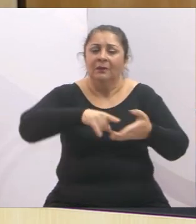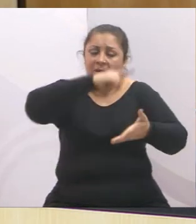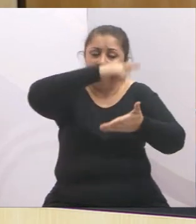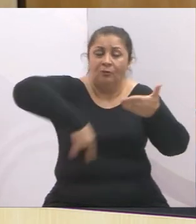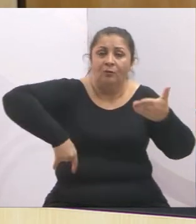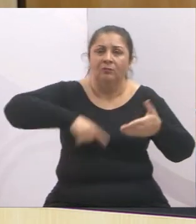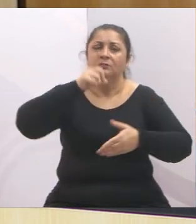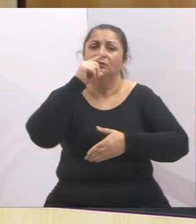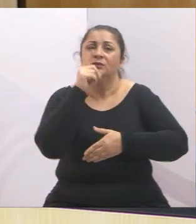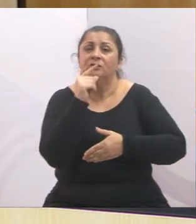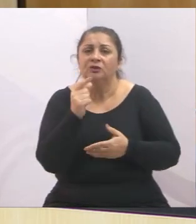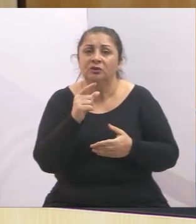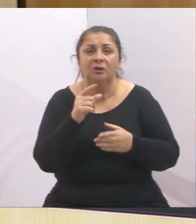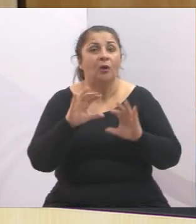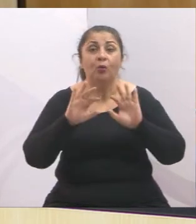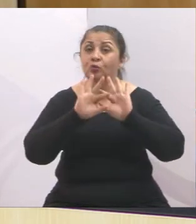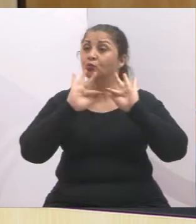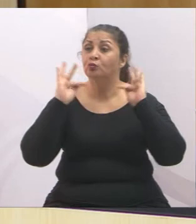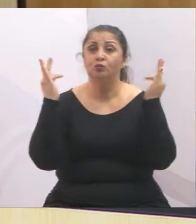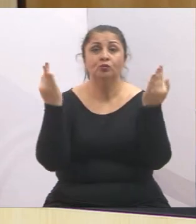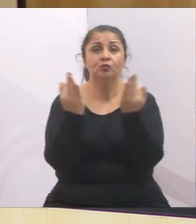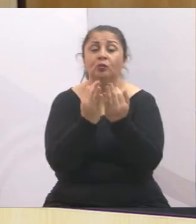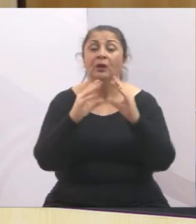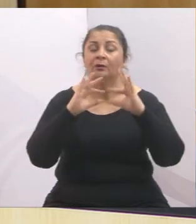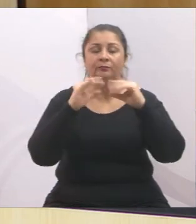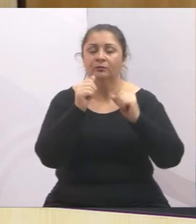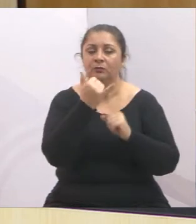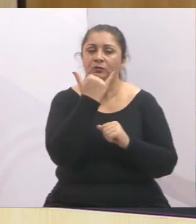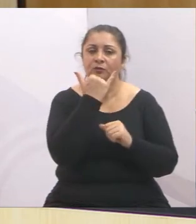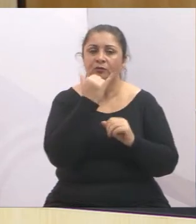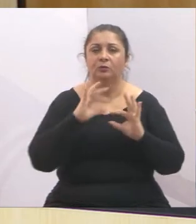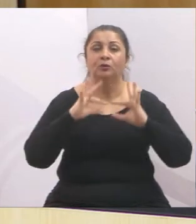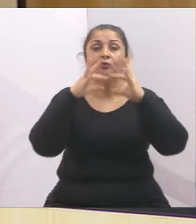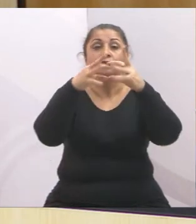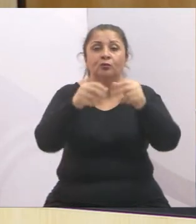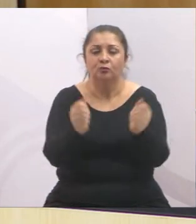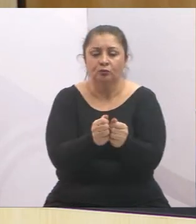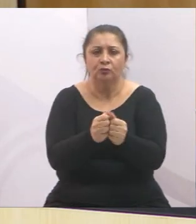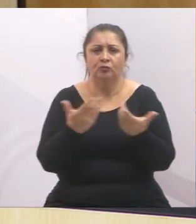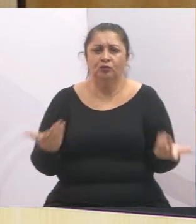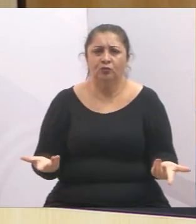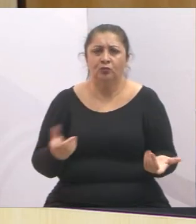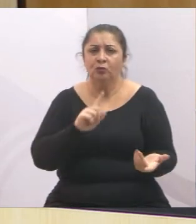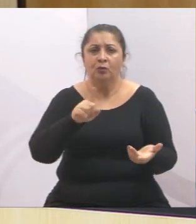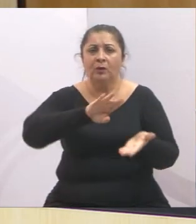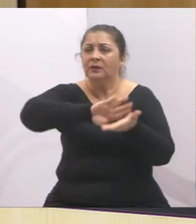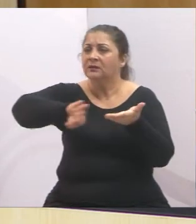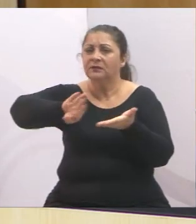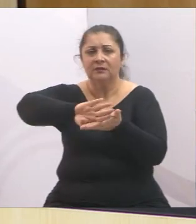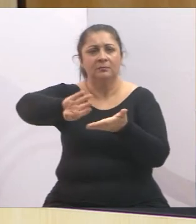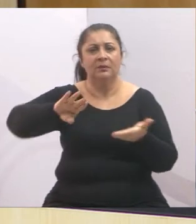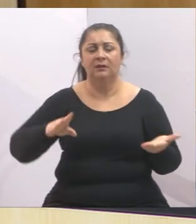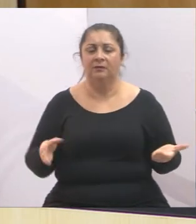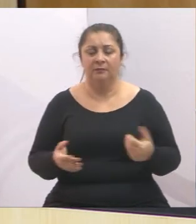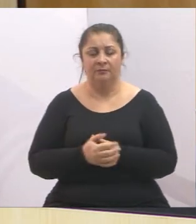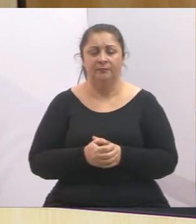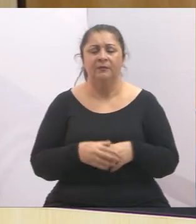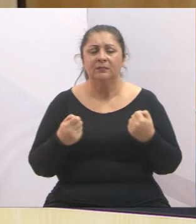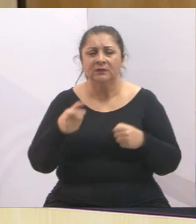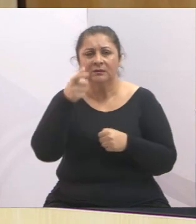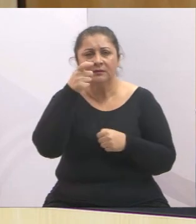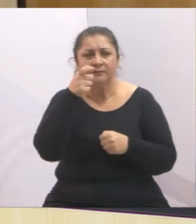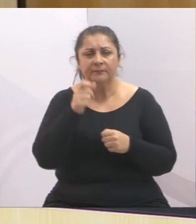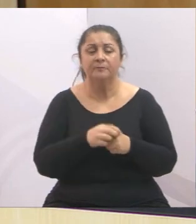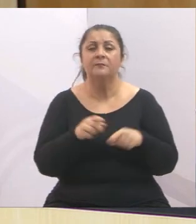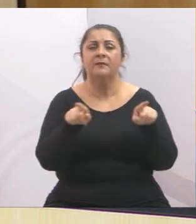seja 100% responsável pelo seu gerenciamento. Bairro Santo Antônio da Boa Vista, Acácias, verificar casos de infiltrações, rede de